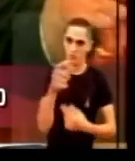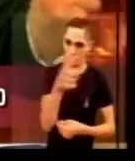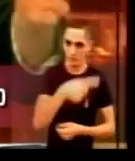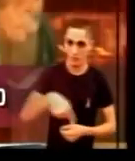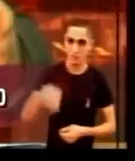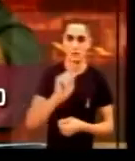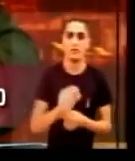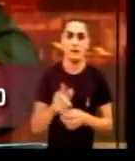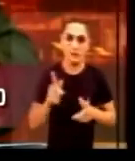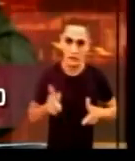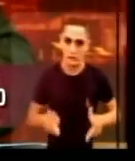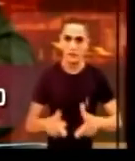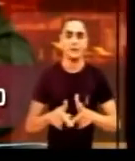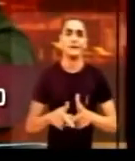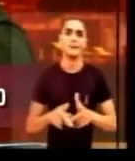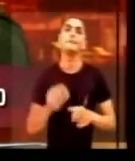que